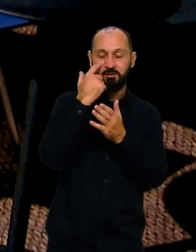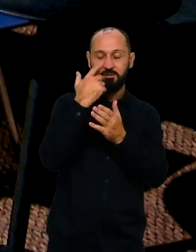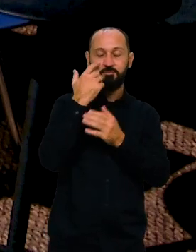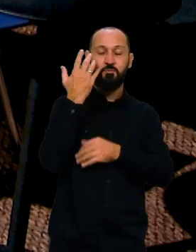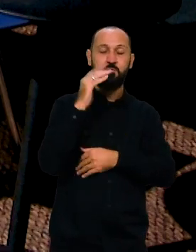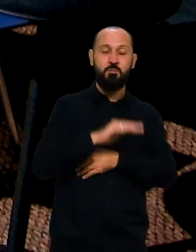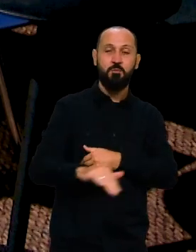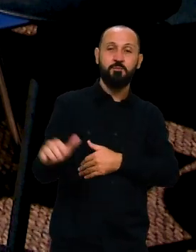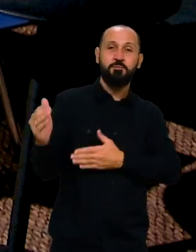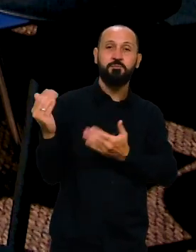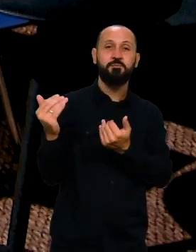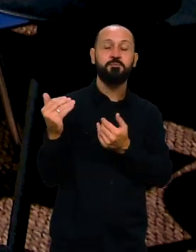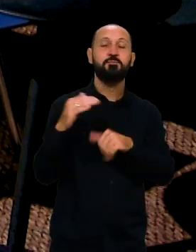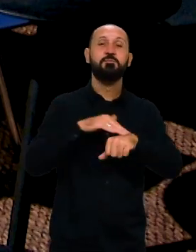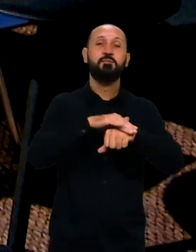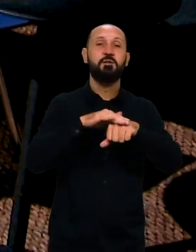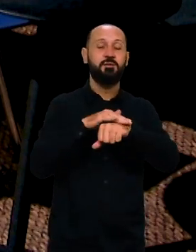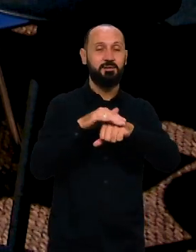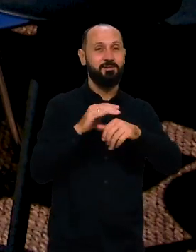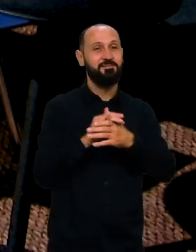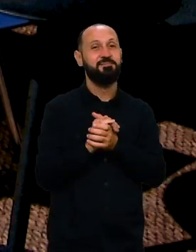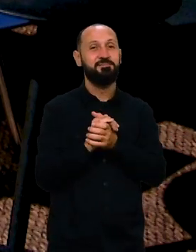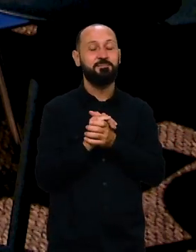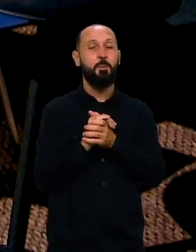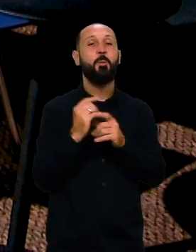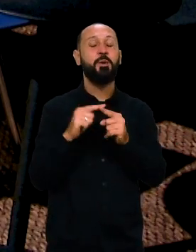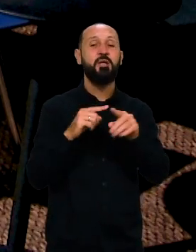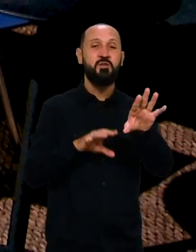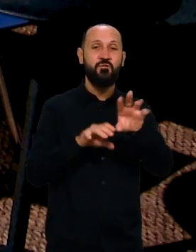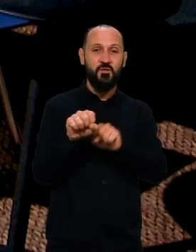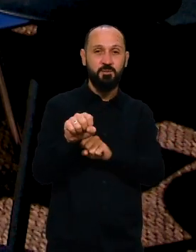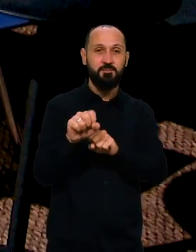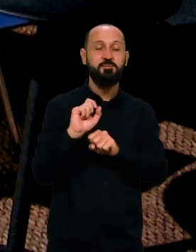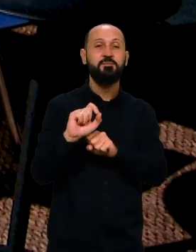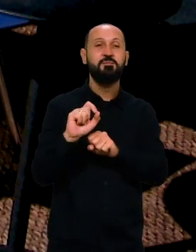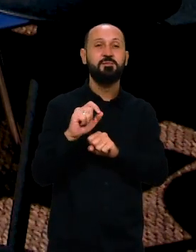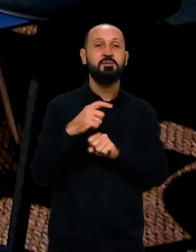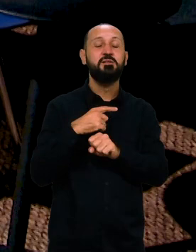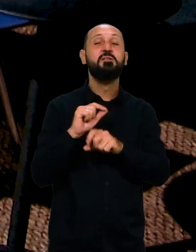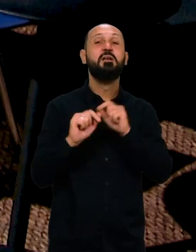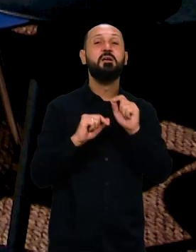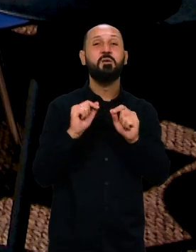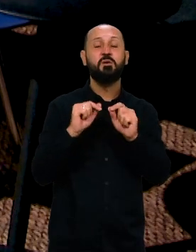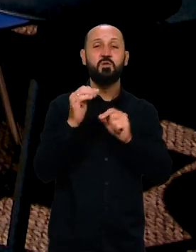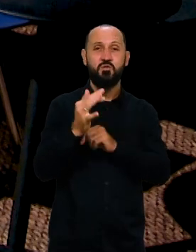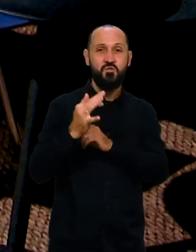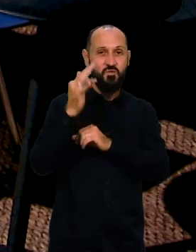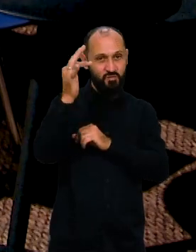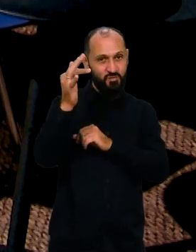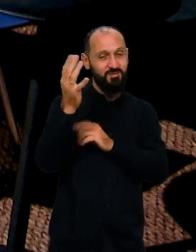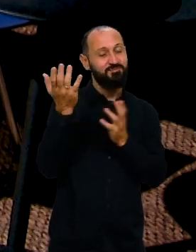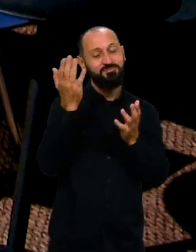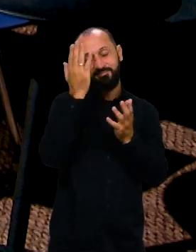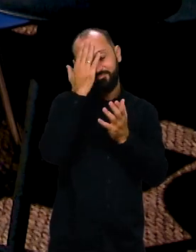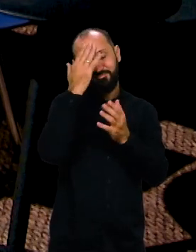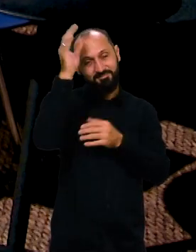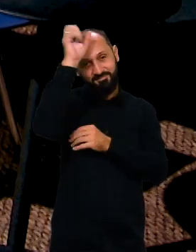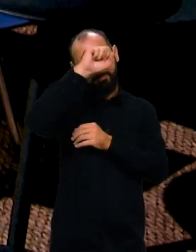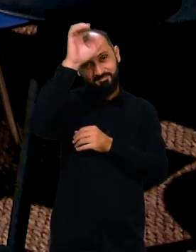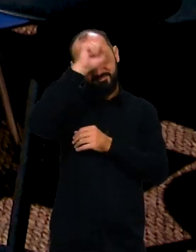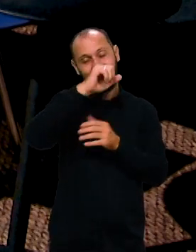de adolescência. E nessa formação que eu trago, é bom falar porque essa formação da gente leva o que a gente é